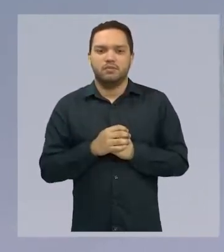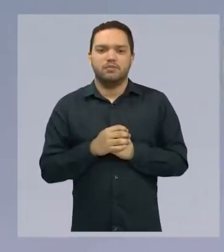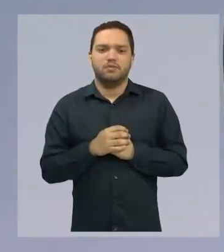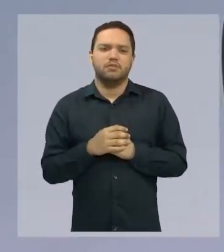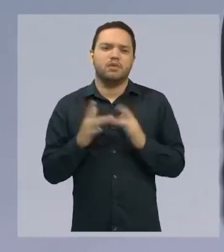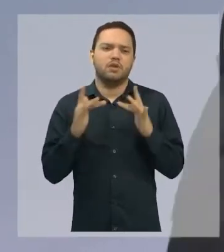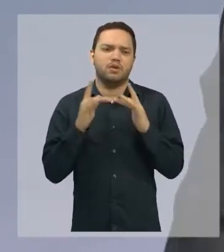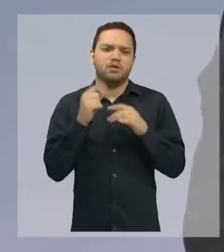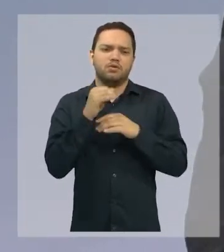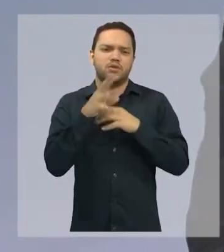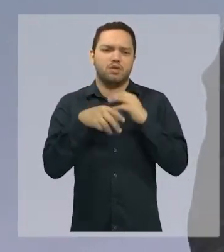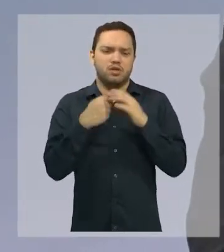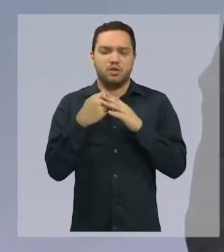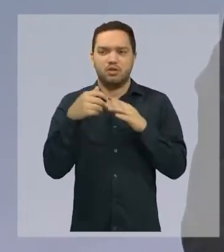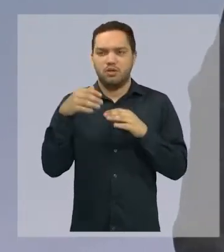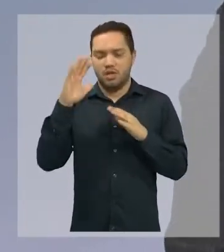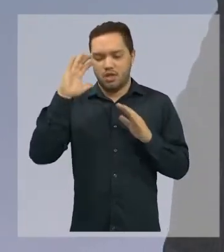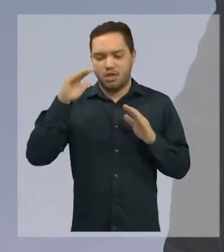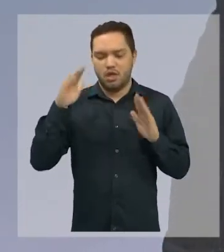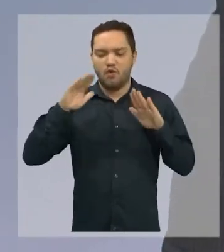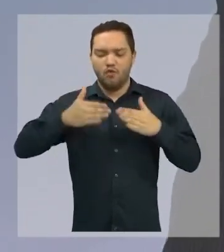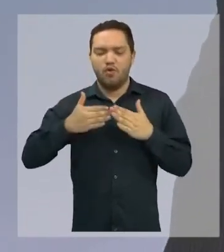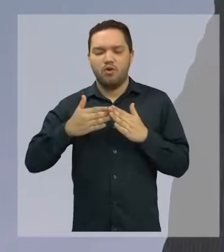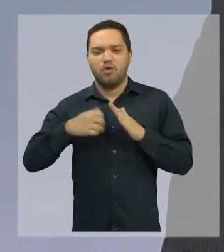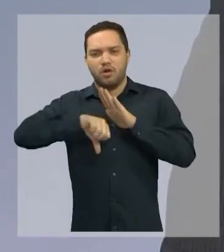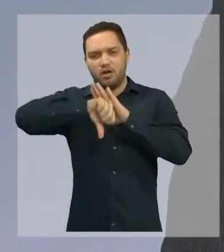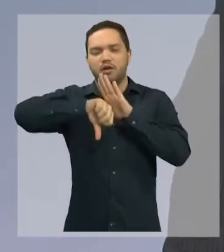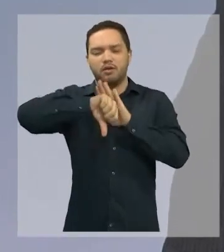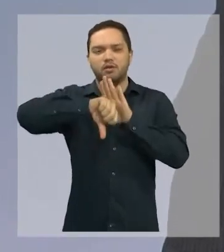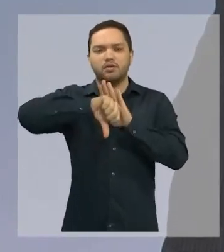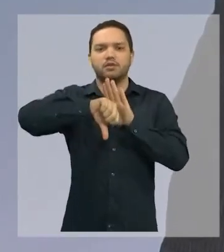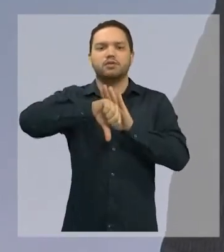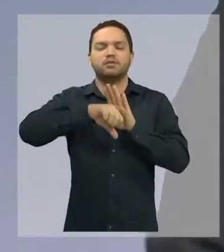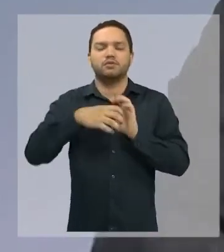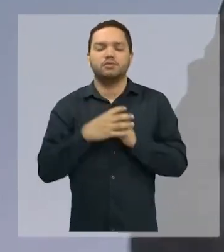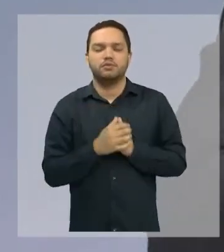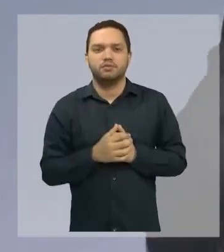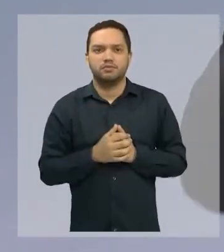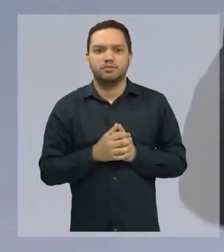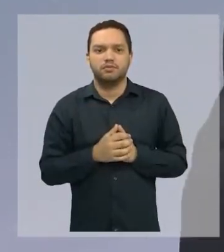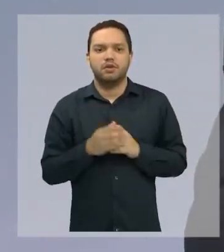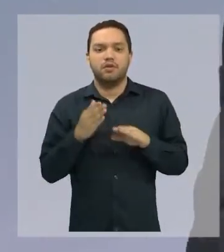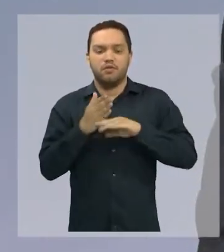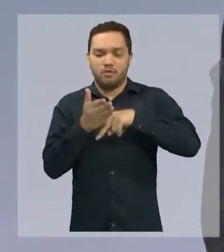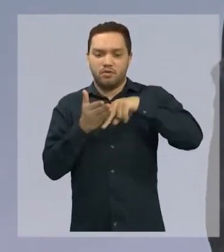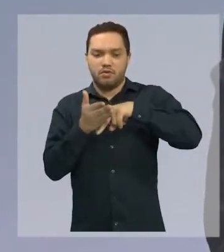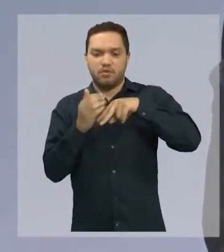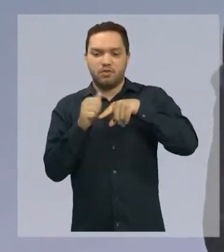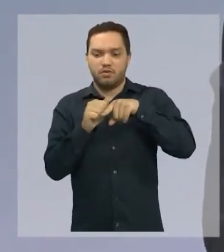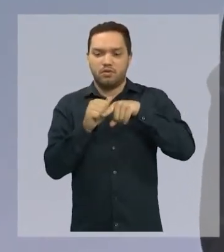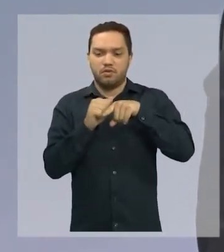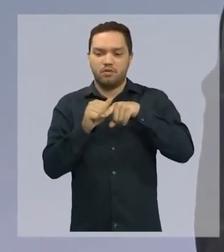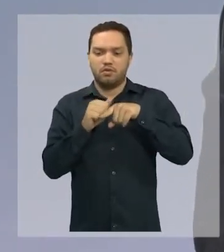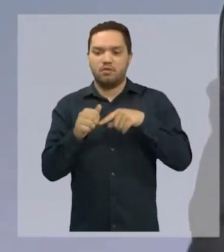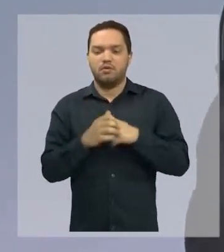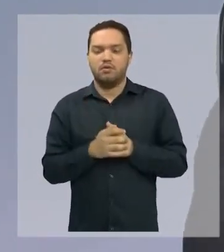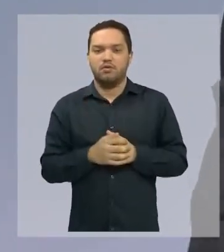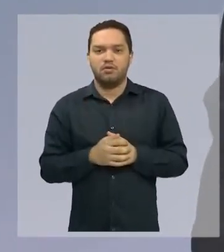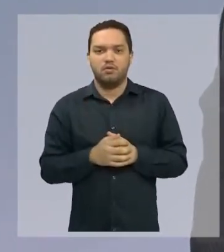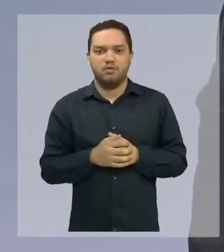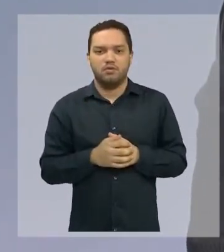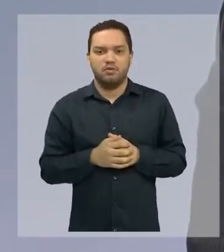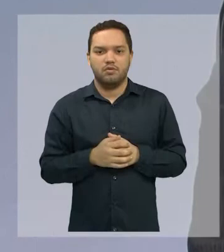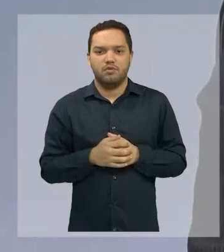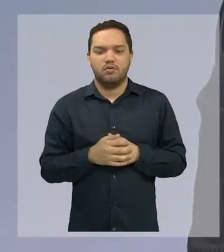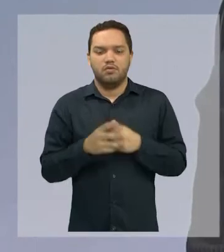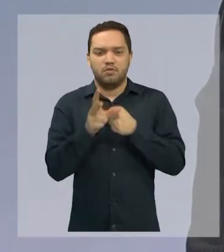Jato, criminalista lá de Brasília, que tem acesso ao pessoal do Supremo. Ele foi de bermuda. Vai lá de bermuda no Supremo, despachar no gabinete do ministro, bate a